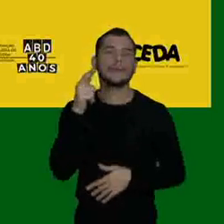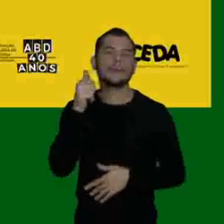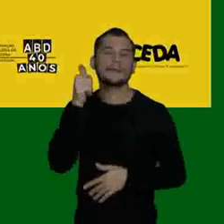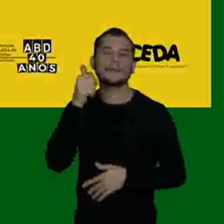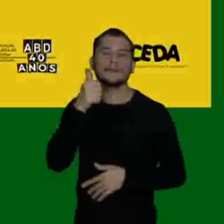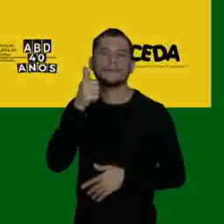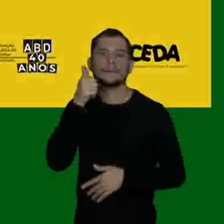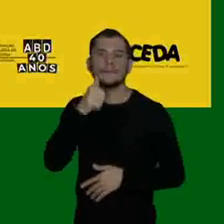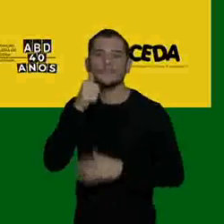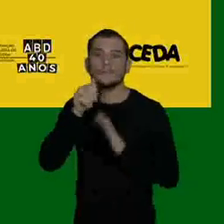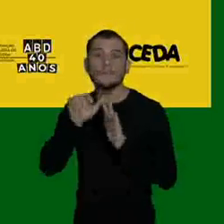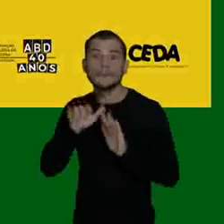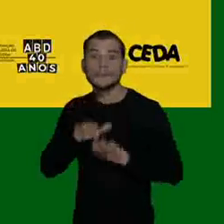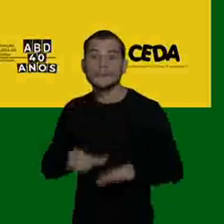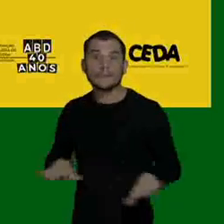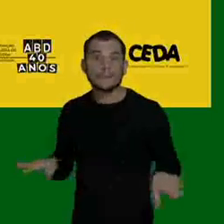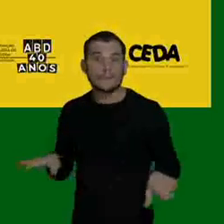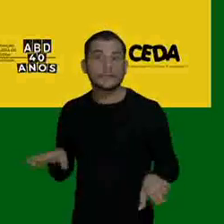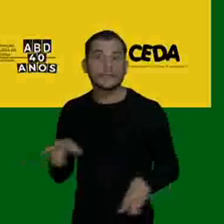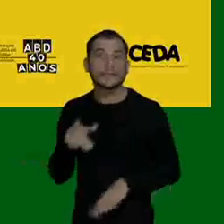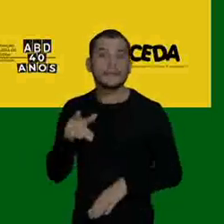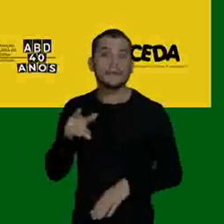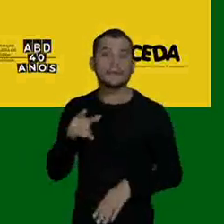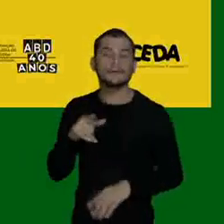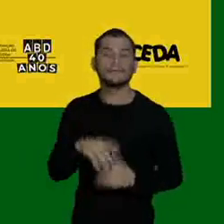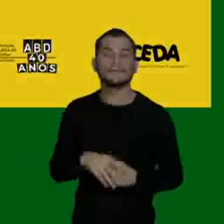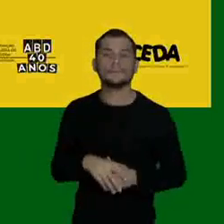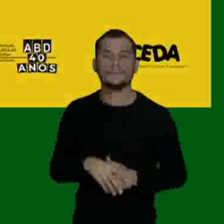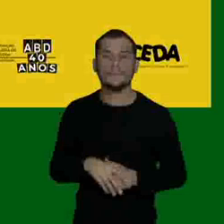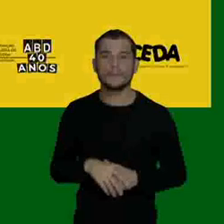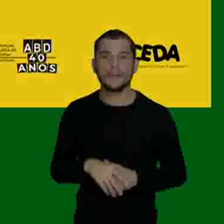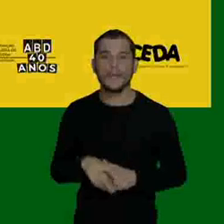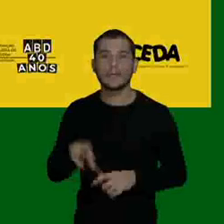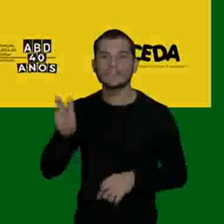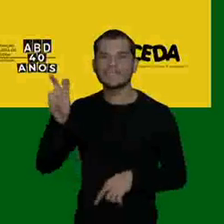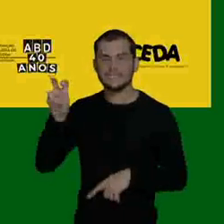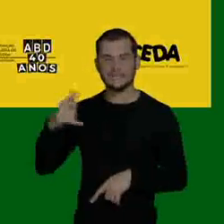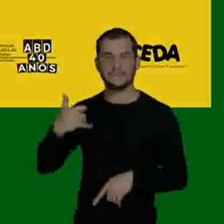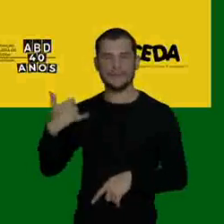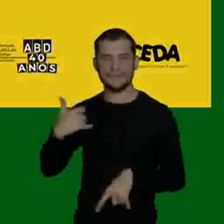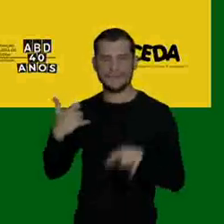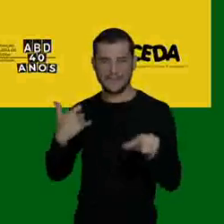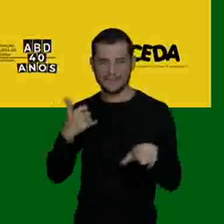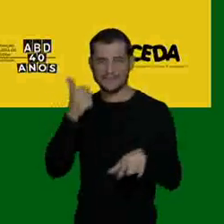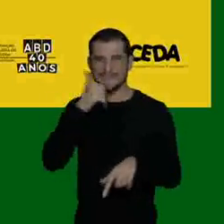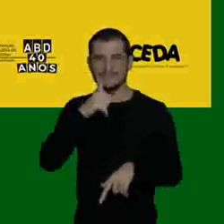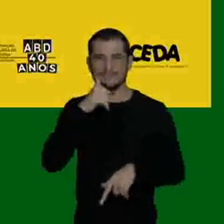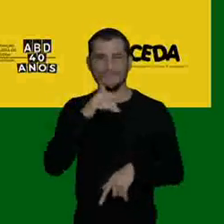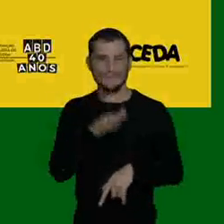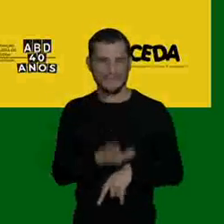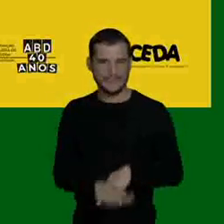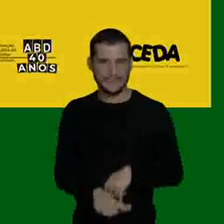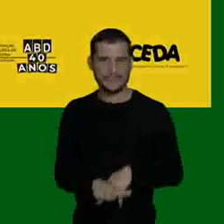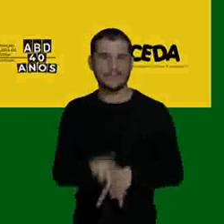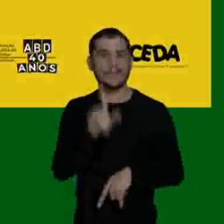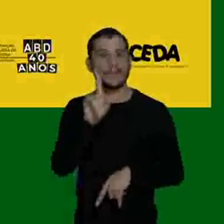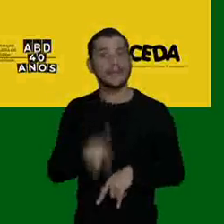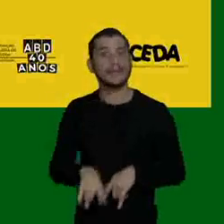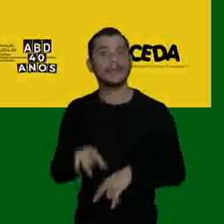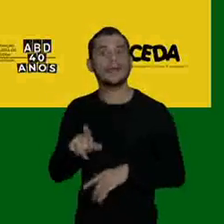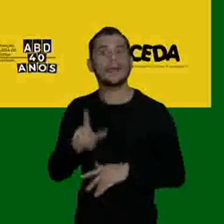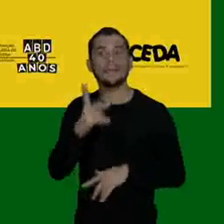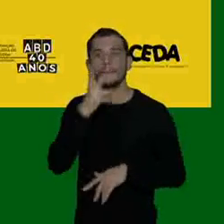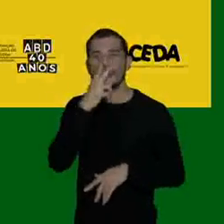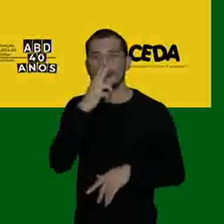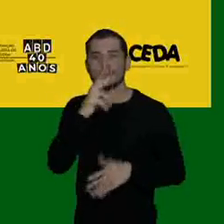disléxico Severo a mãe me trouxe essa escrita uma escrita em espelho que muita gente fala dislexia o